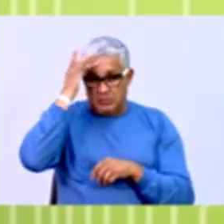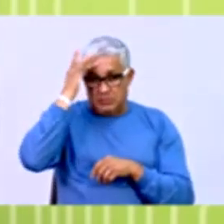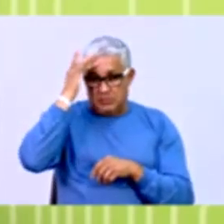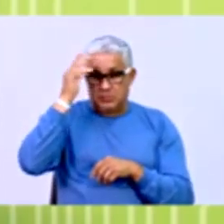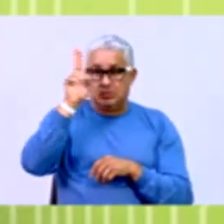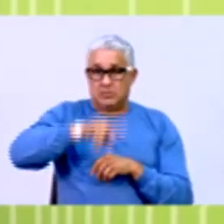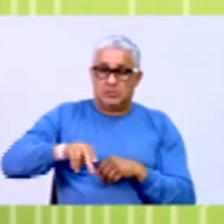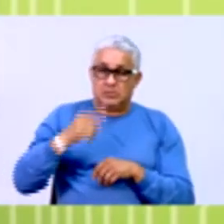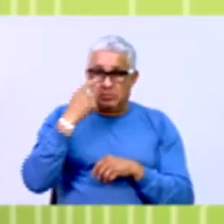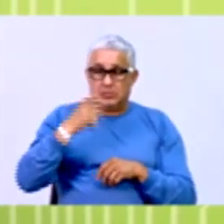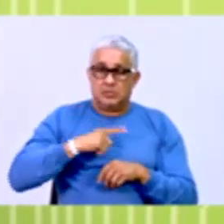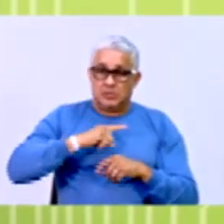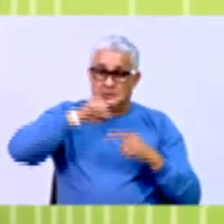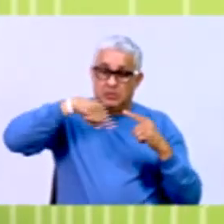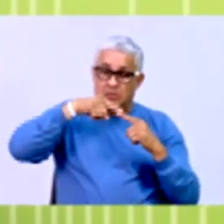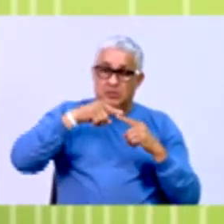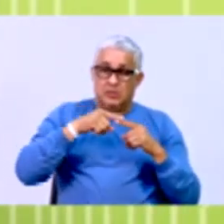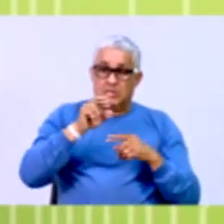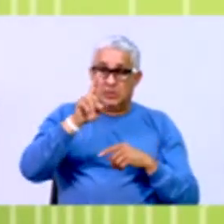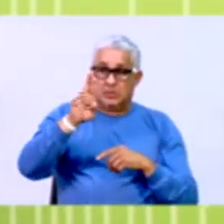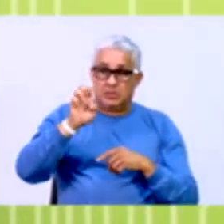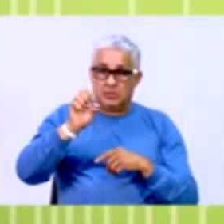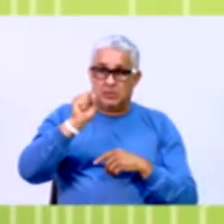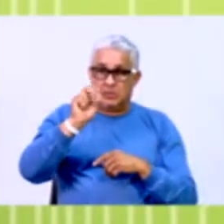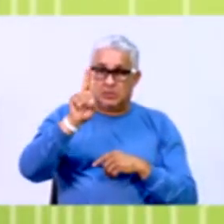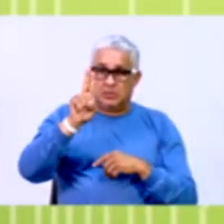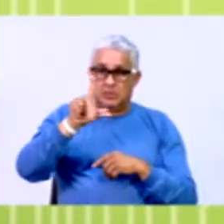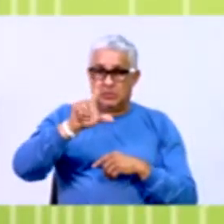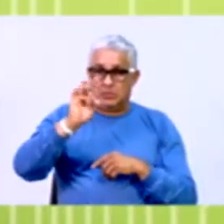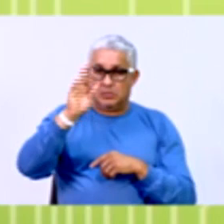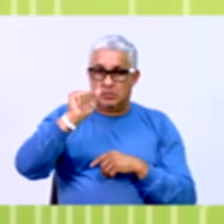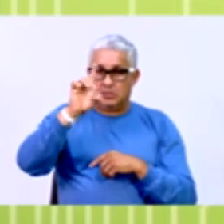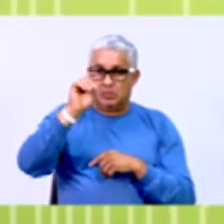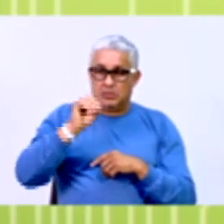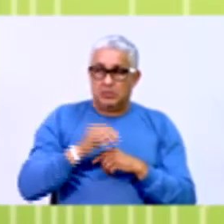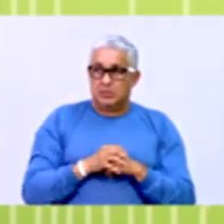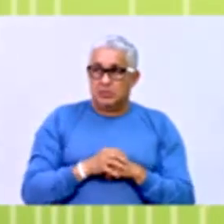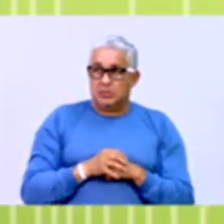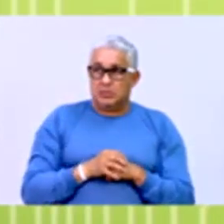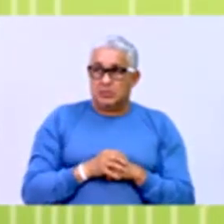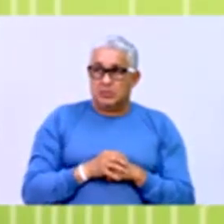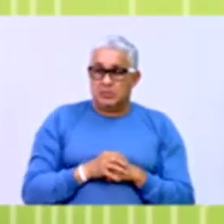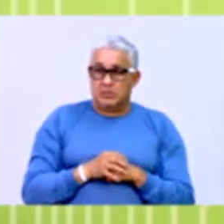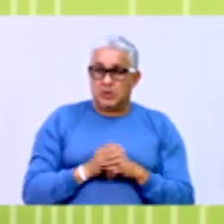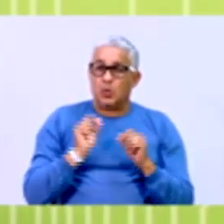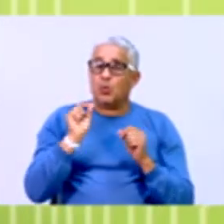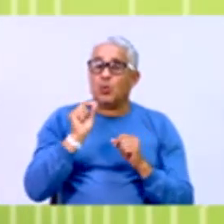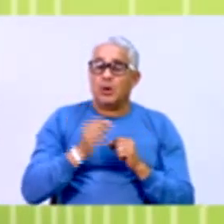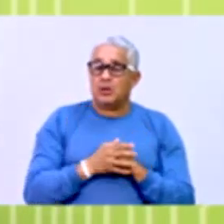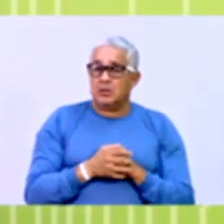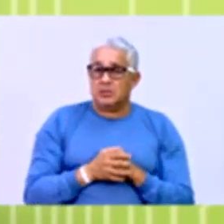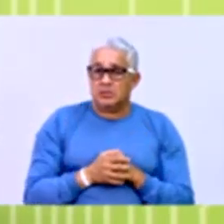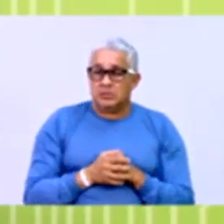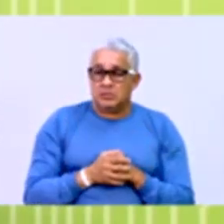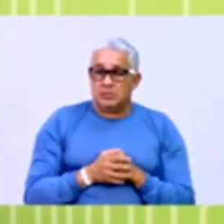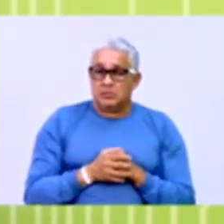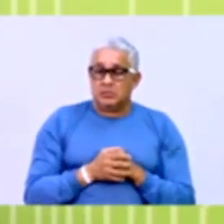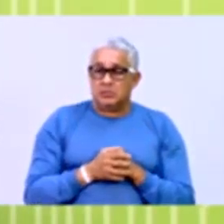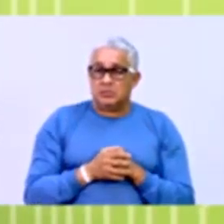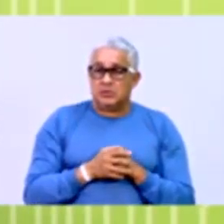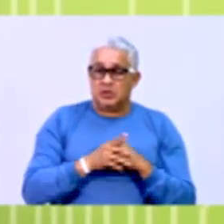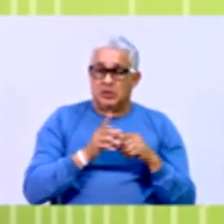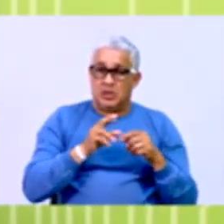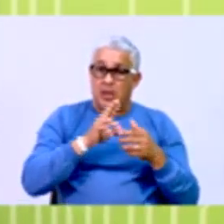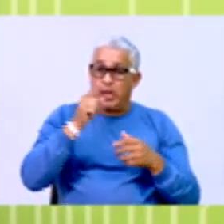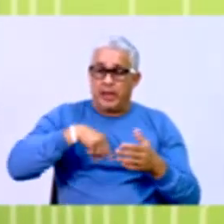objetiva trazer um resultado. Esse resultado ele é corporizado, ele resulta em um